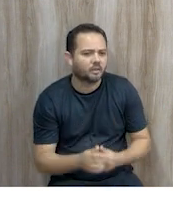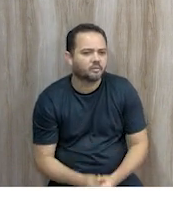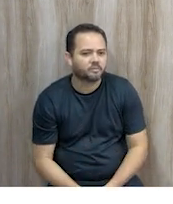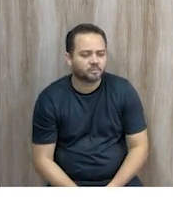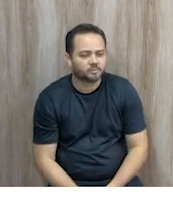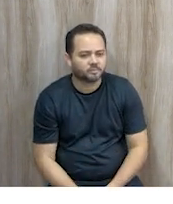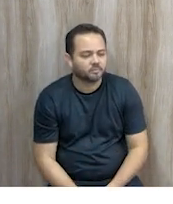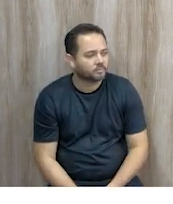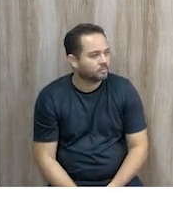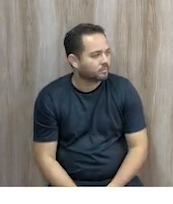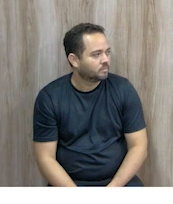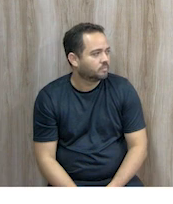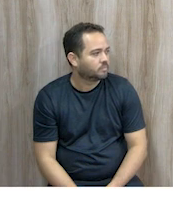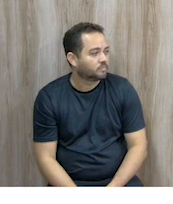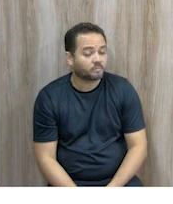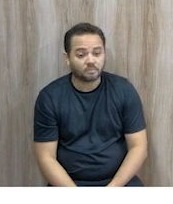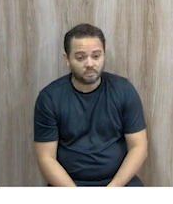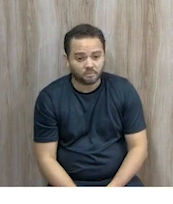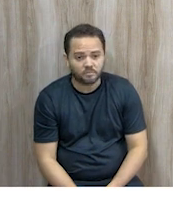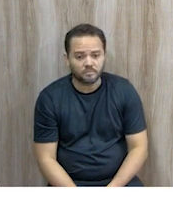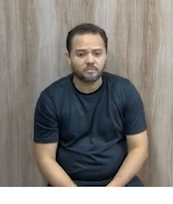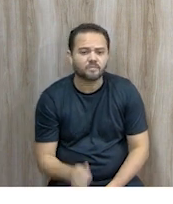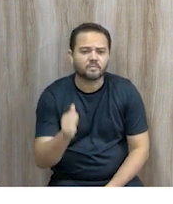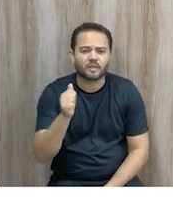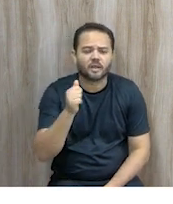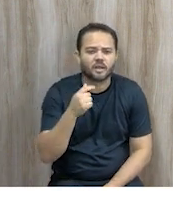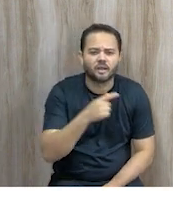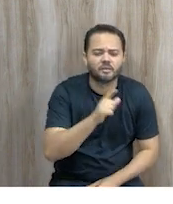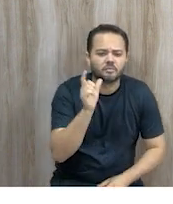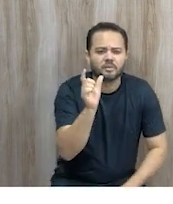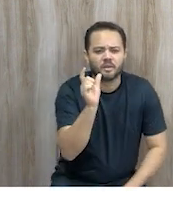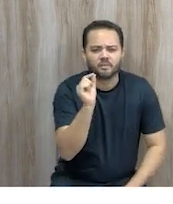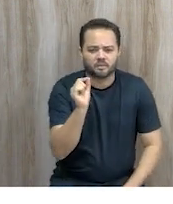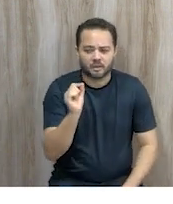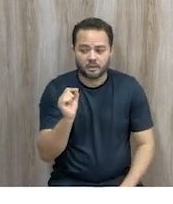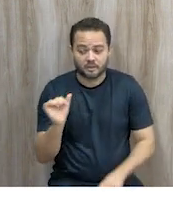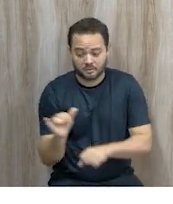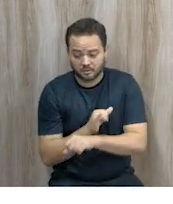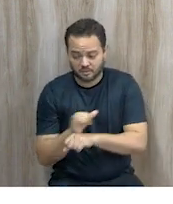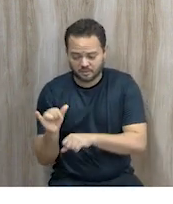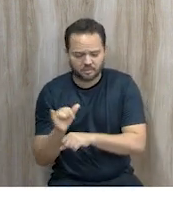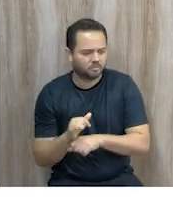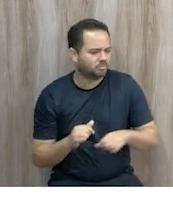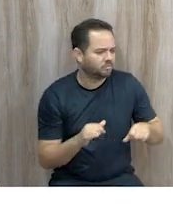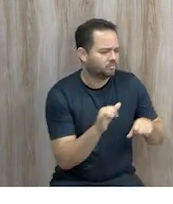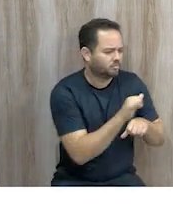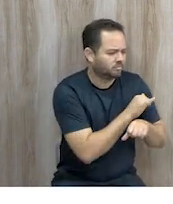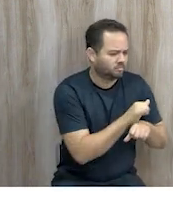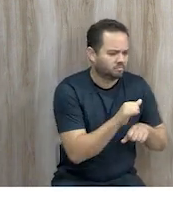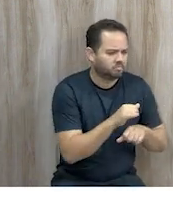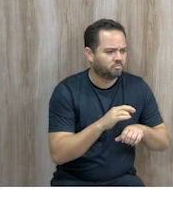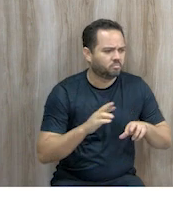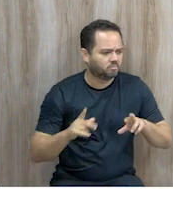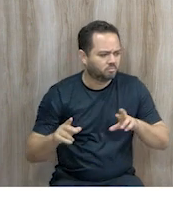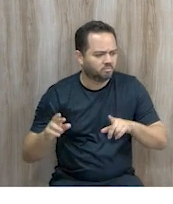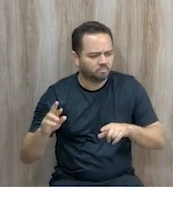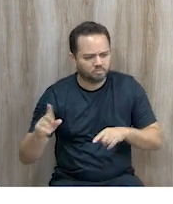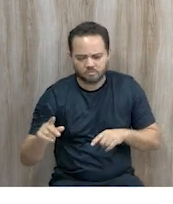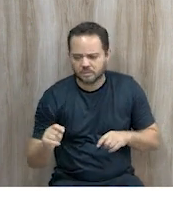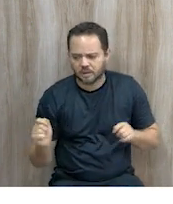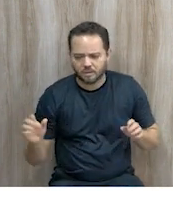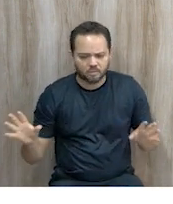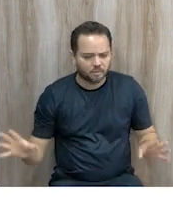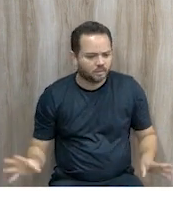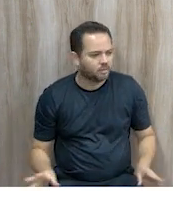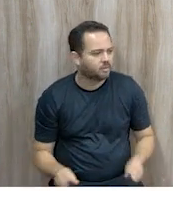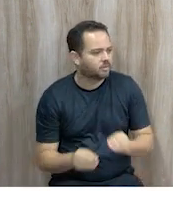E nós temos também a possibilidade de associar técnicas. Então, como a gente tinha aquelas técnicas